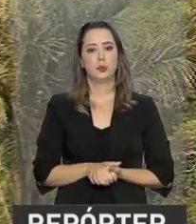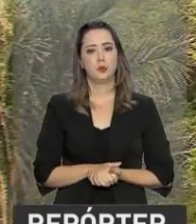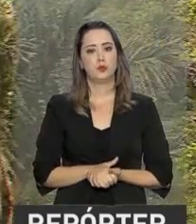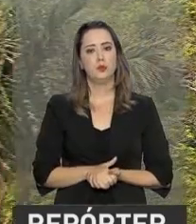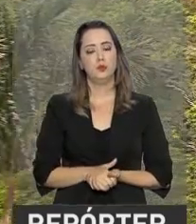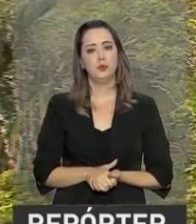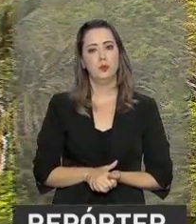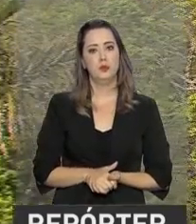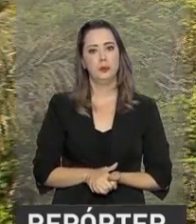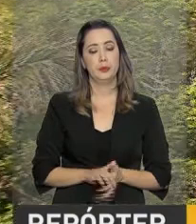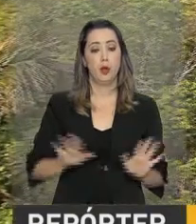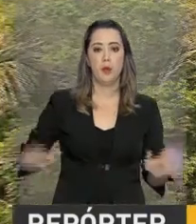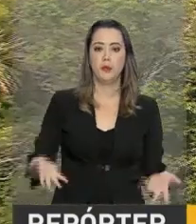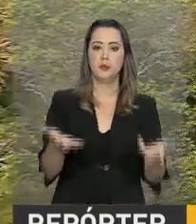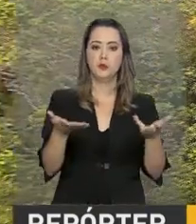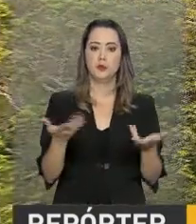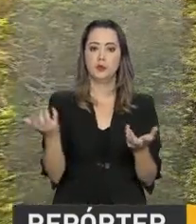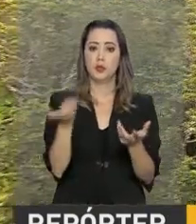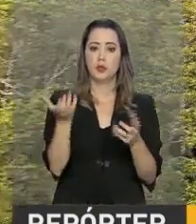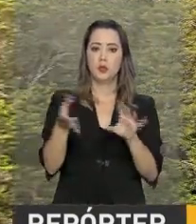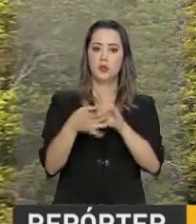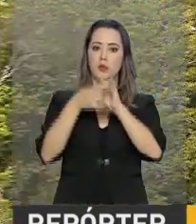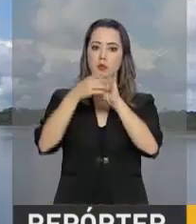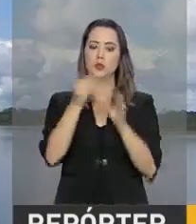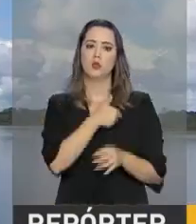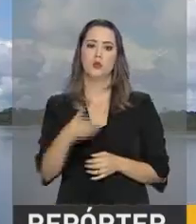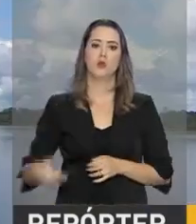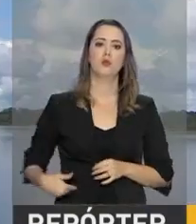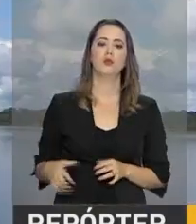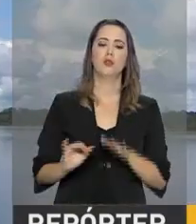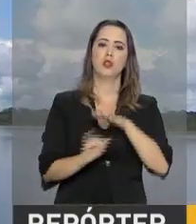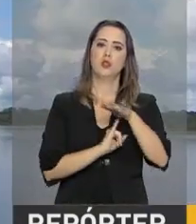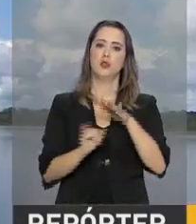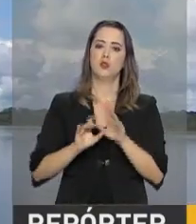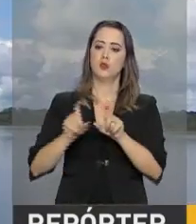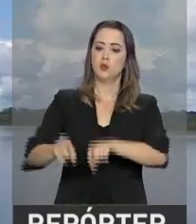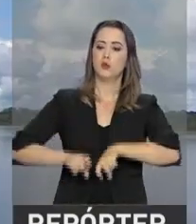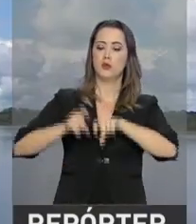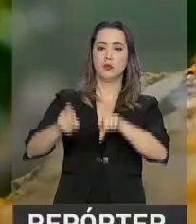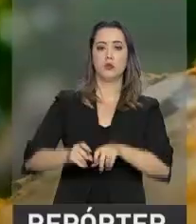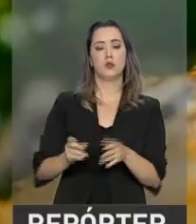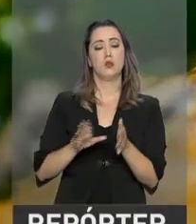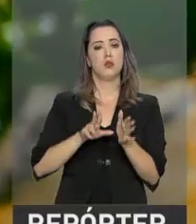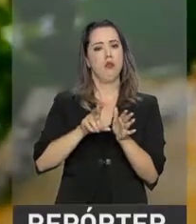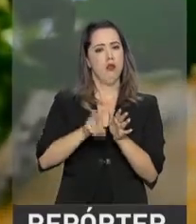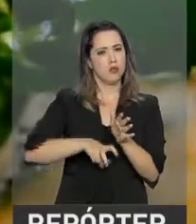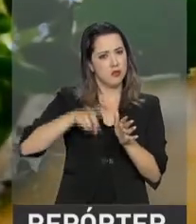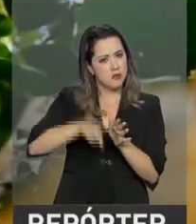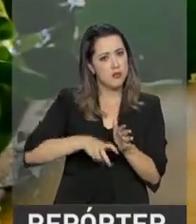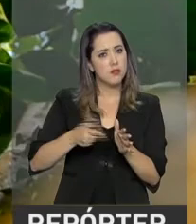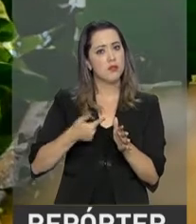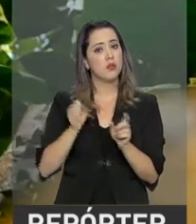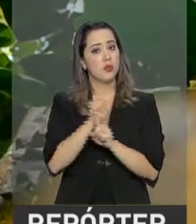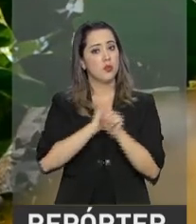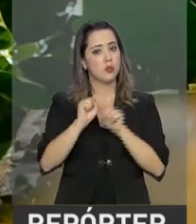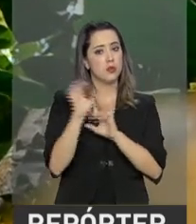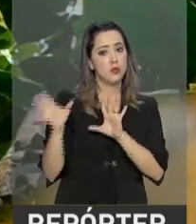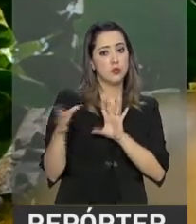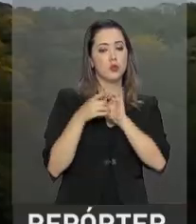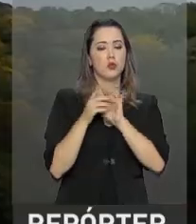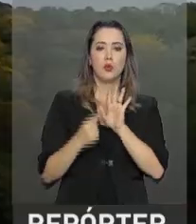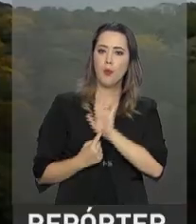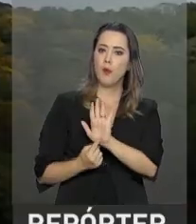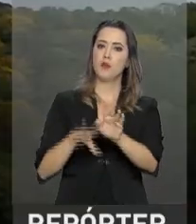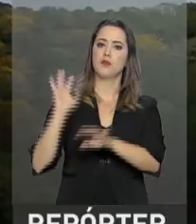a mobilização quer unir governos instituições produtores ea sociedade para mostrar que manter a floresta em pé